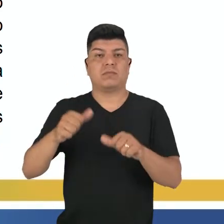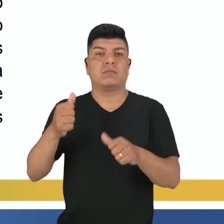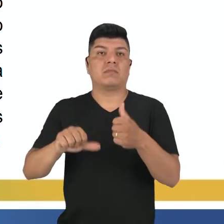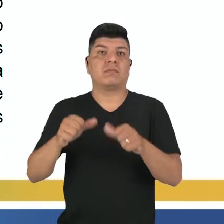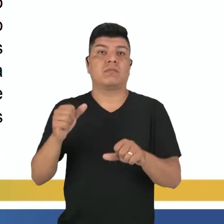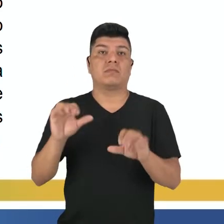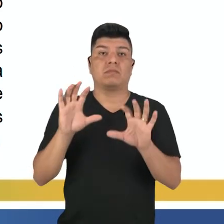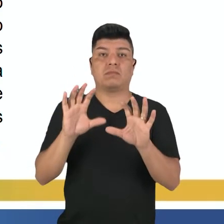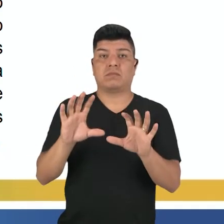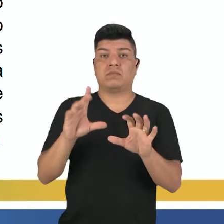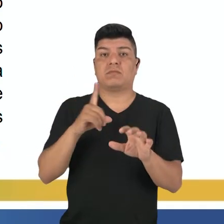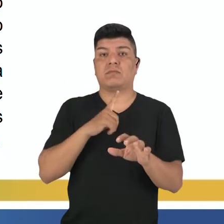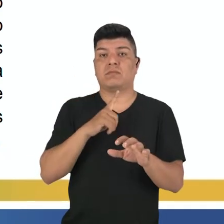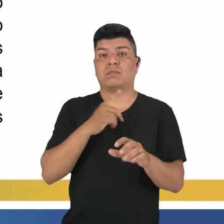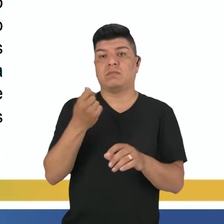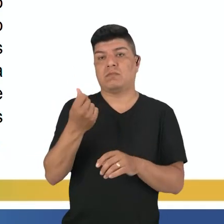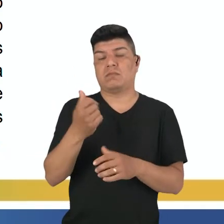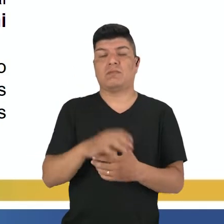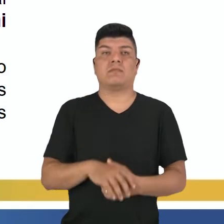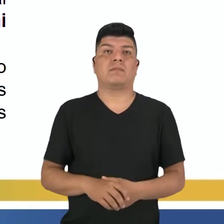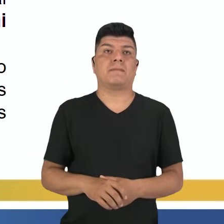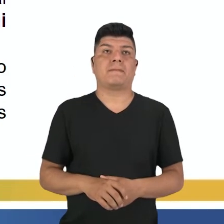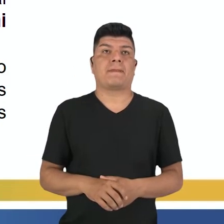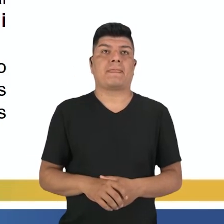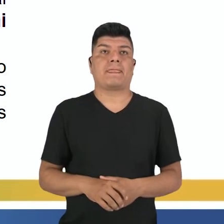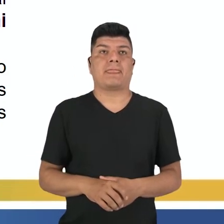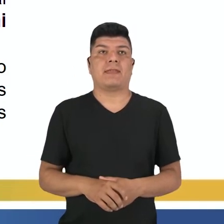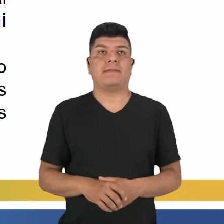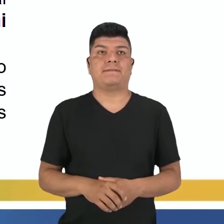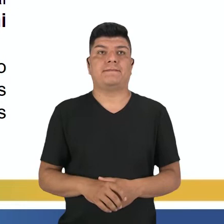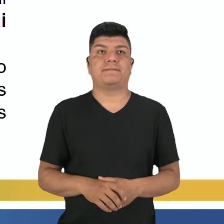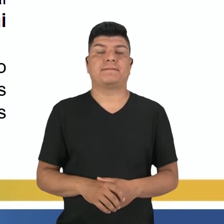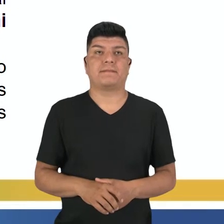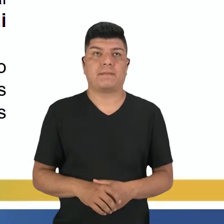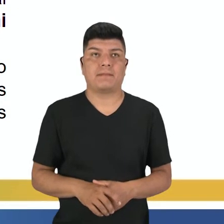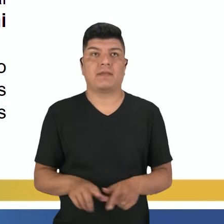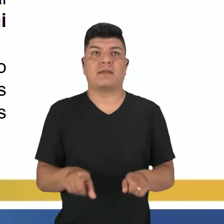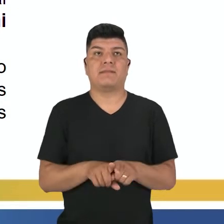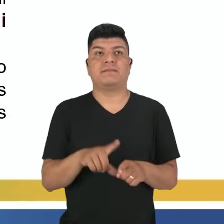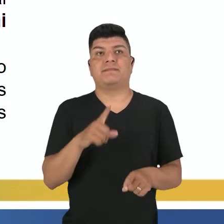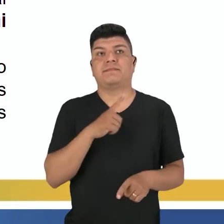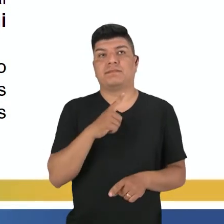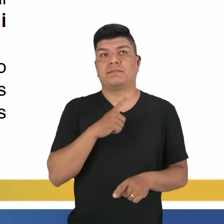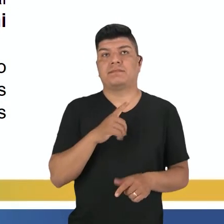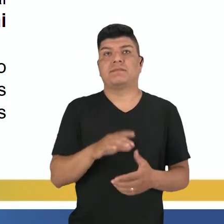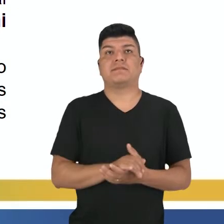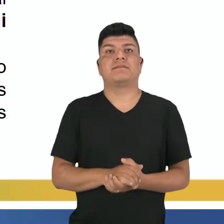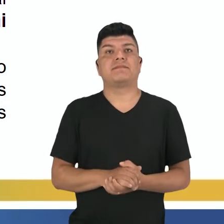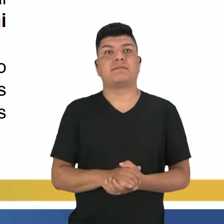avaliação para que eles deem o seu preço. Bom, além